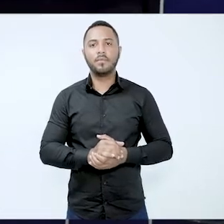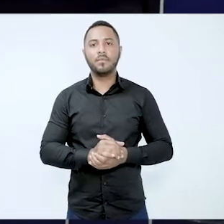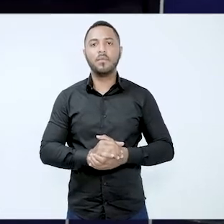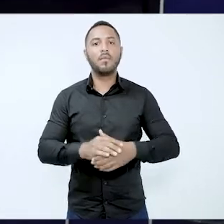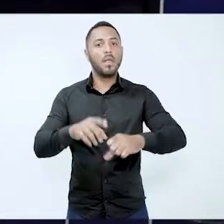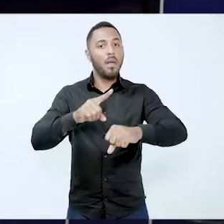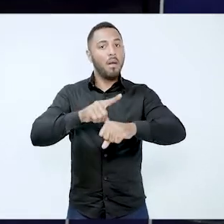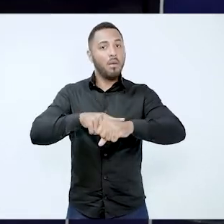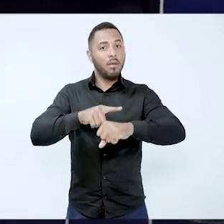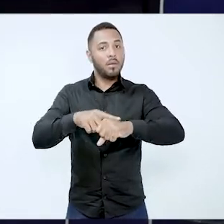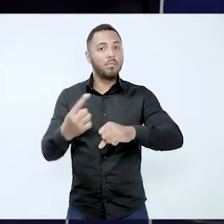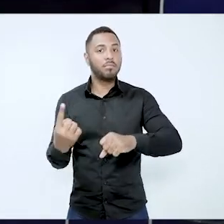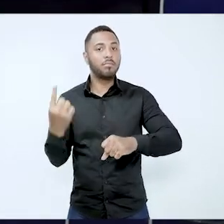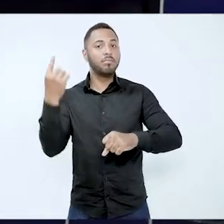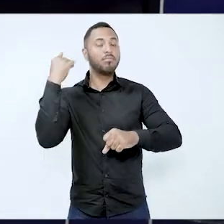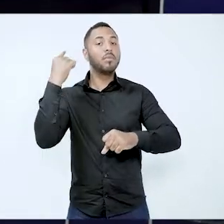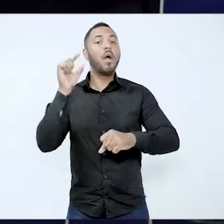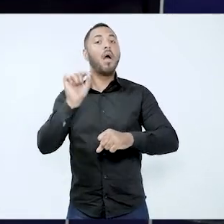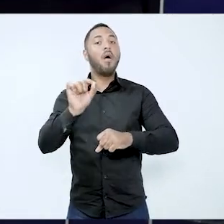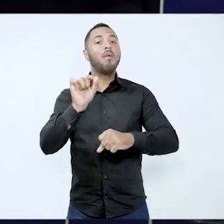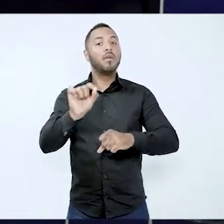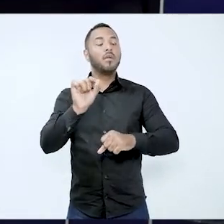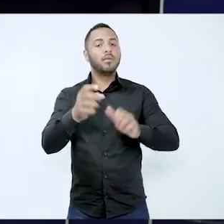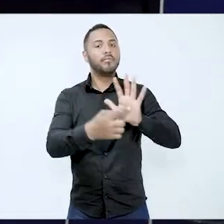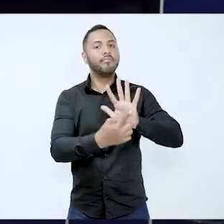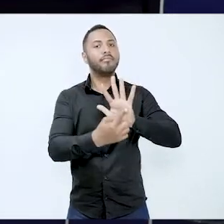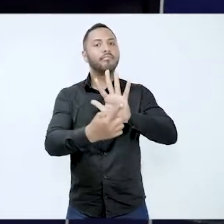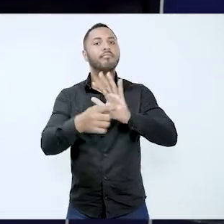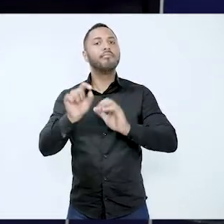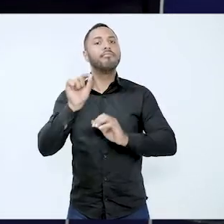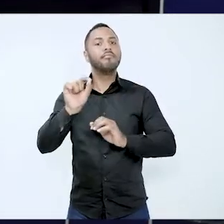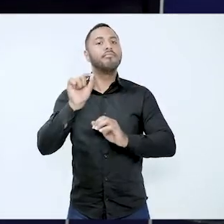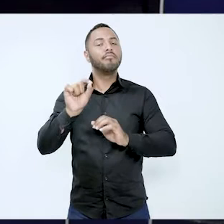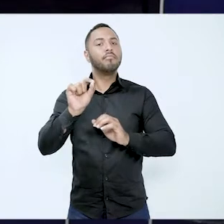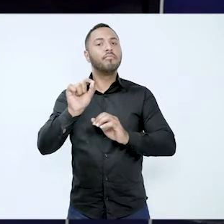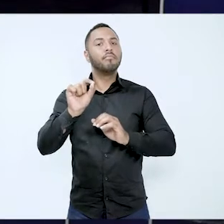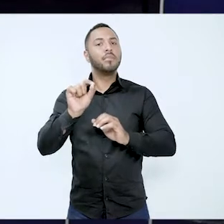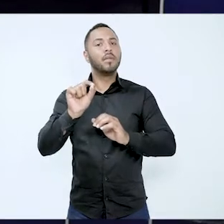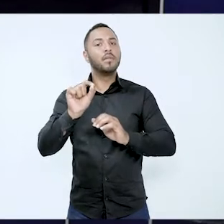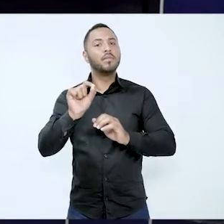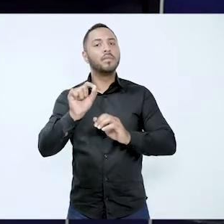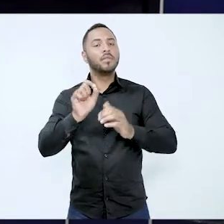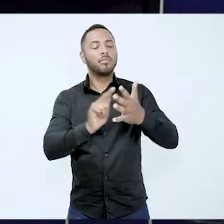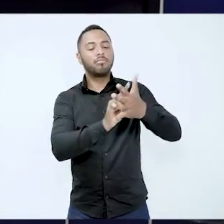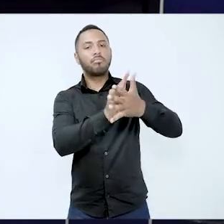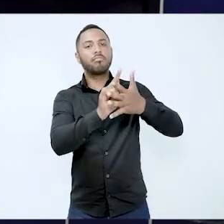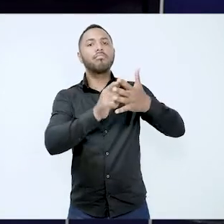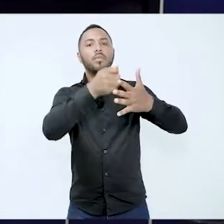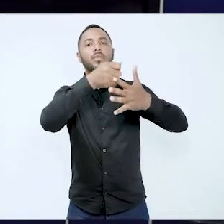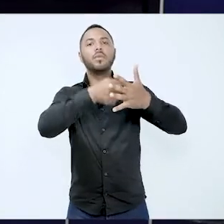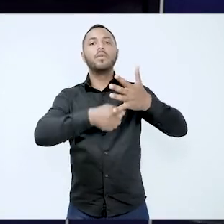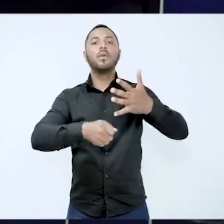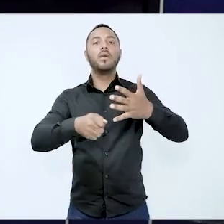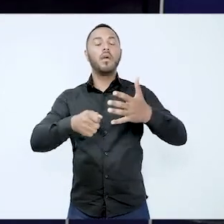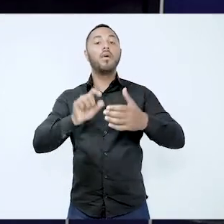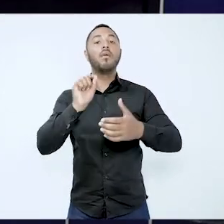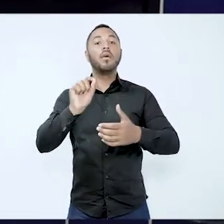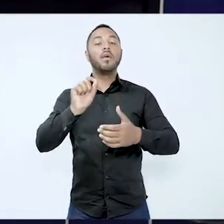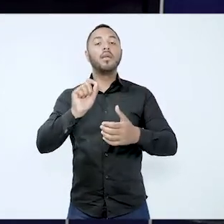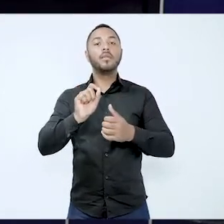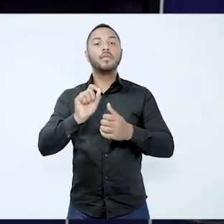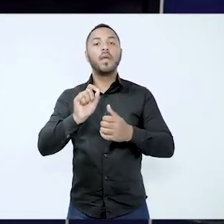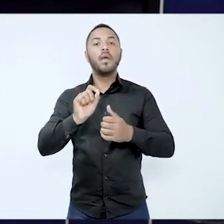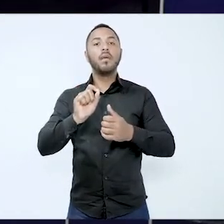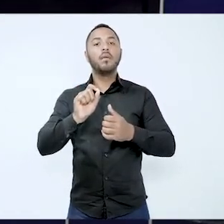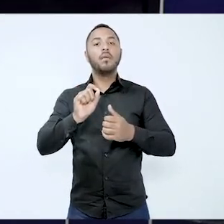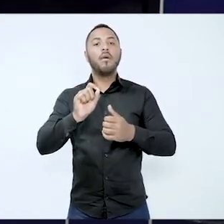O pretérito perfeito, ele vai aparecer nas memórias literárias quando a gente vai falar